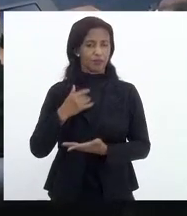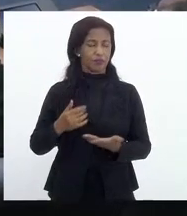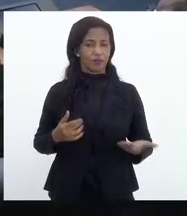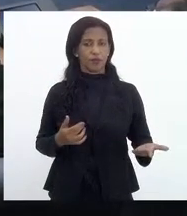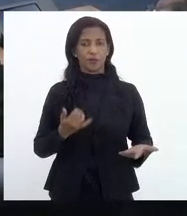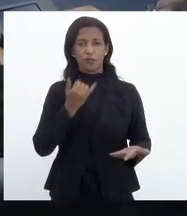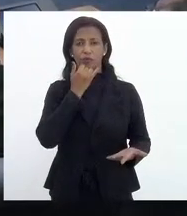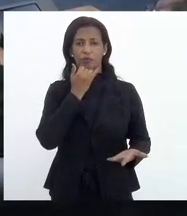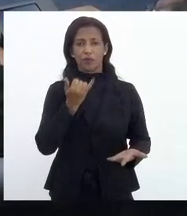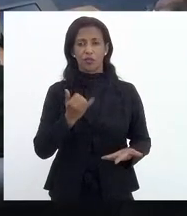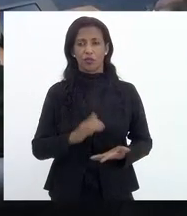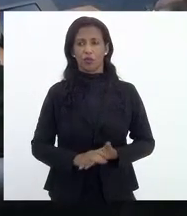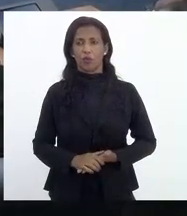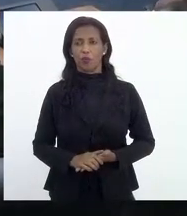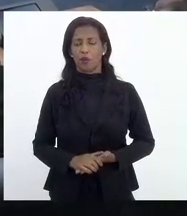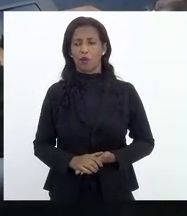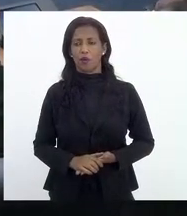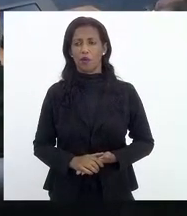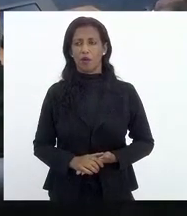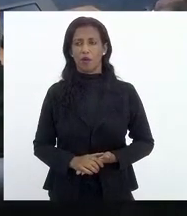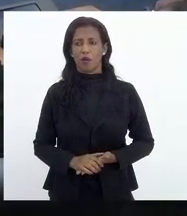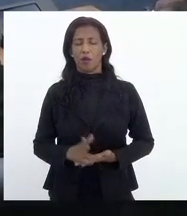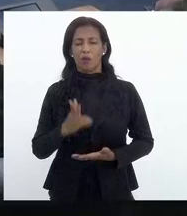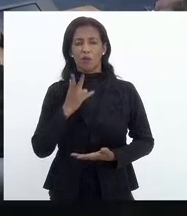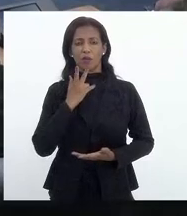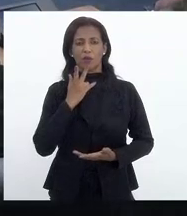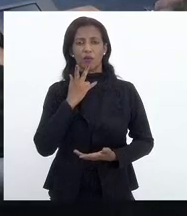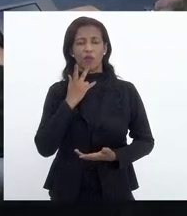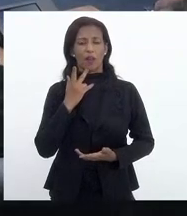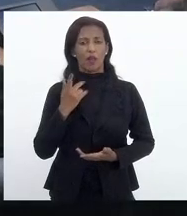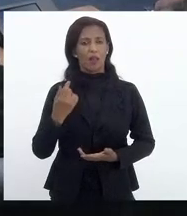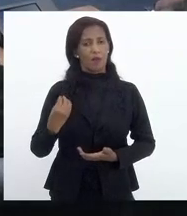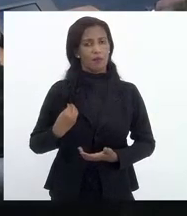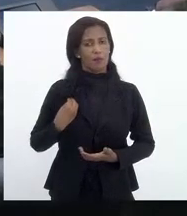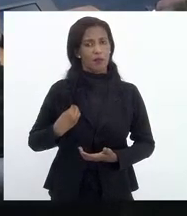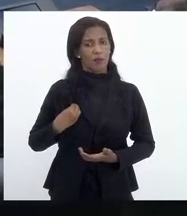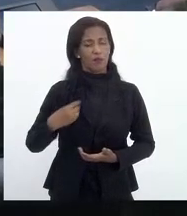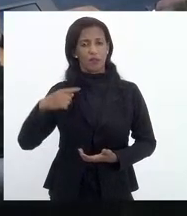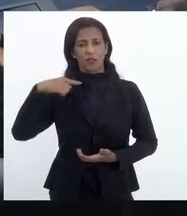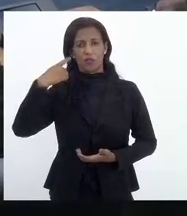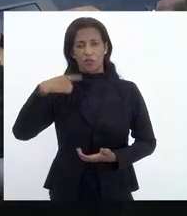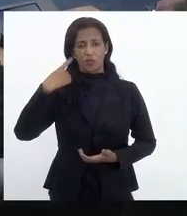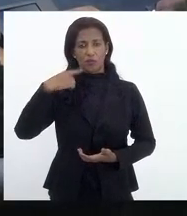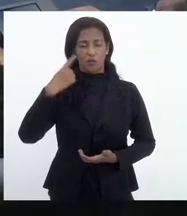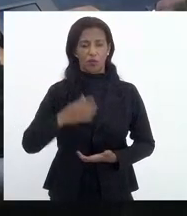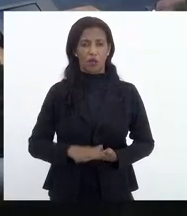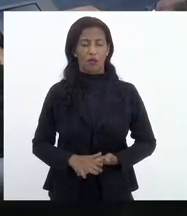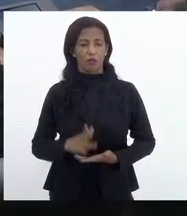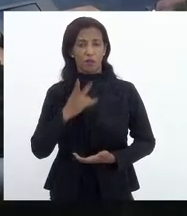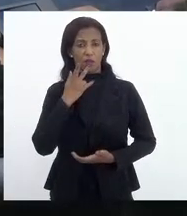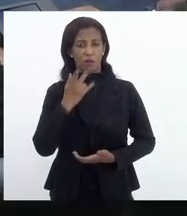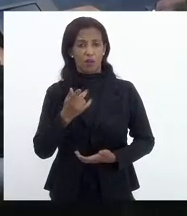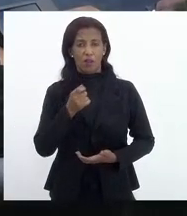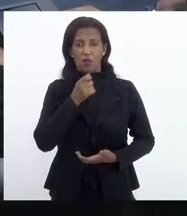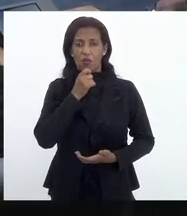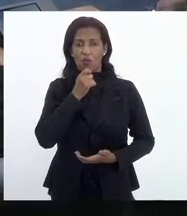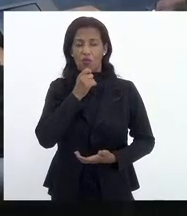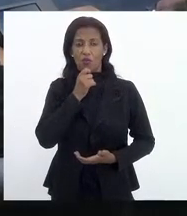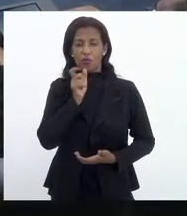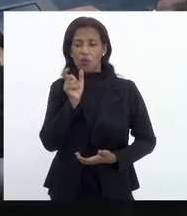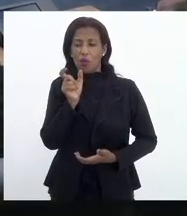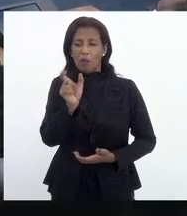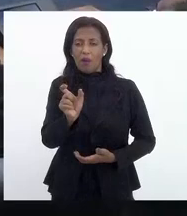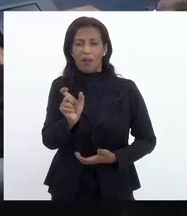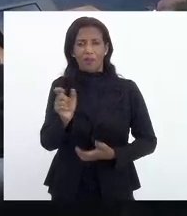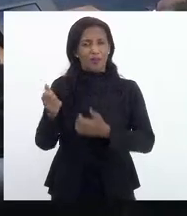e me desculpe o termo mas eu vou usar um pouco a minha imunidade material funcional de advogado em falar que eu não tenho uma palavra